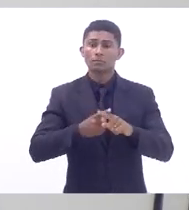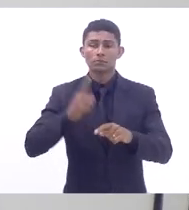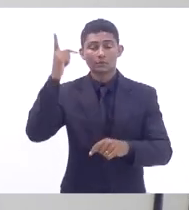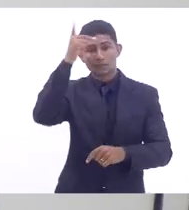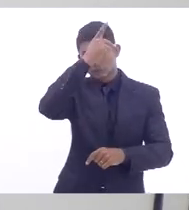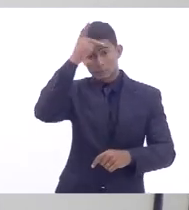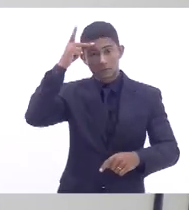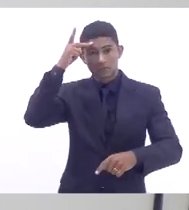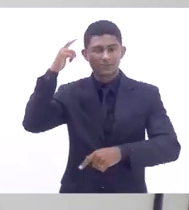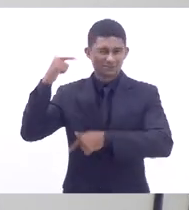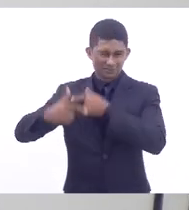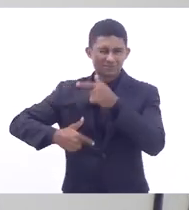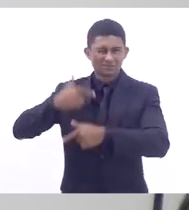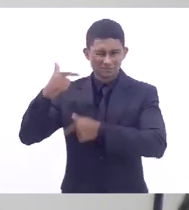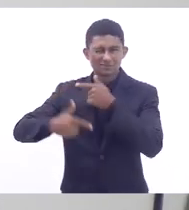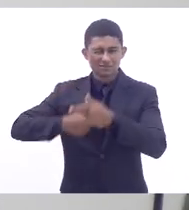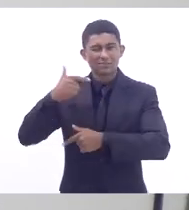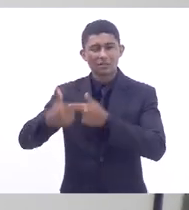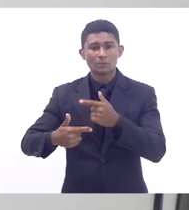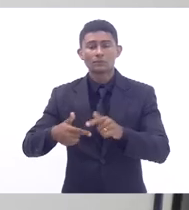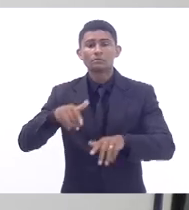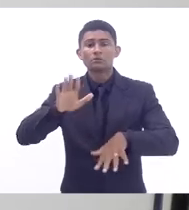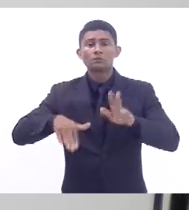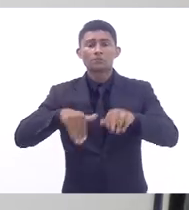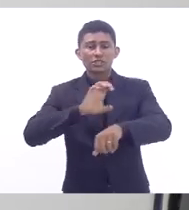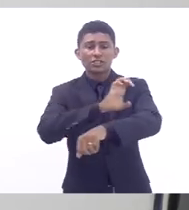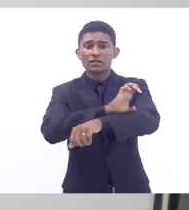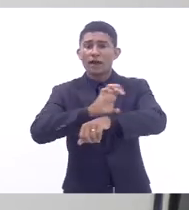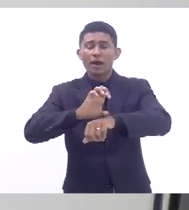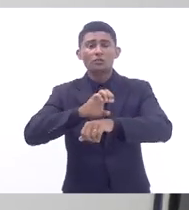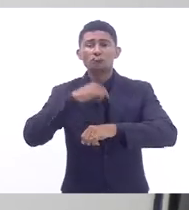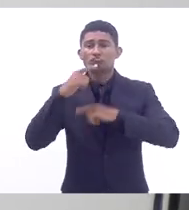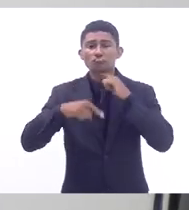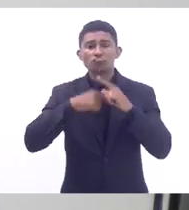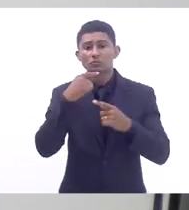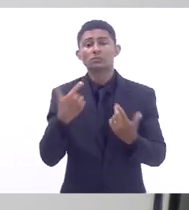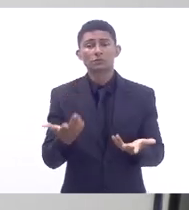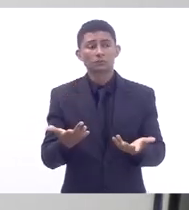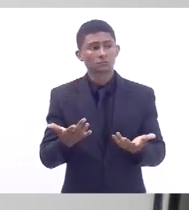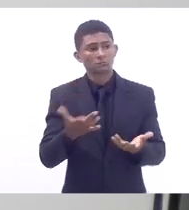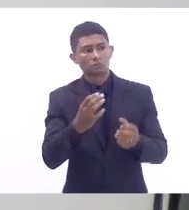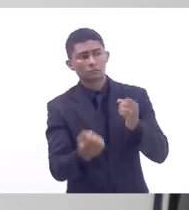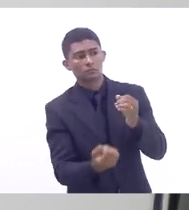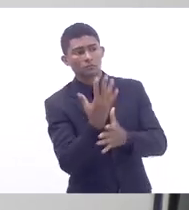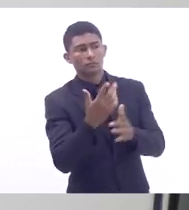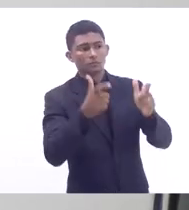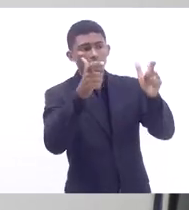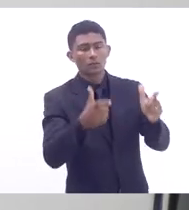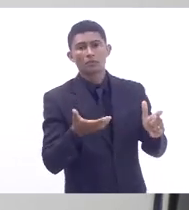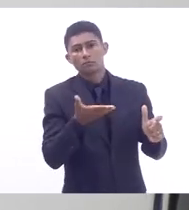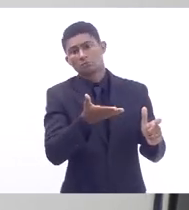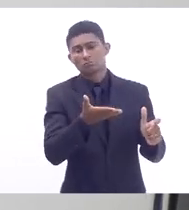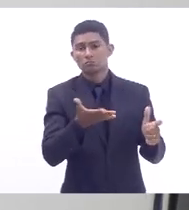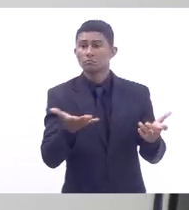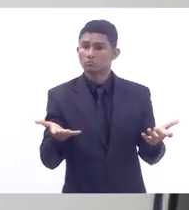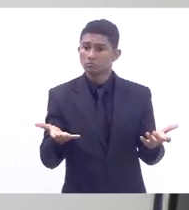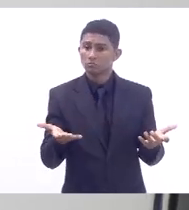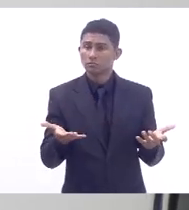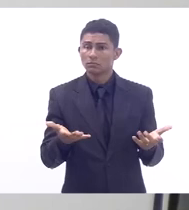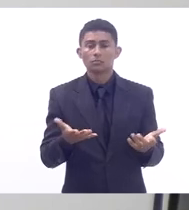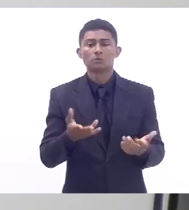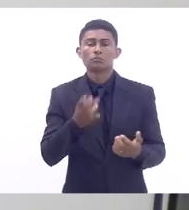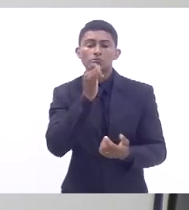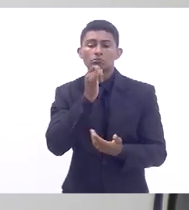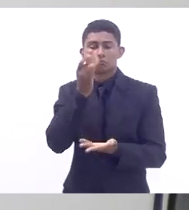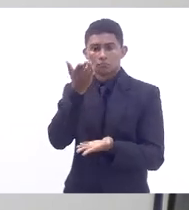trabalham durante o dia e não conseguem estagiar Então porque a gente não cria esse espaço alternativo no turno que tá tendo